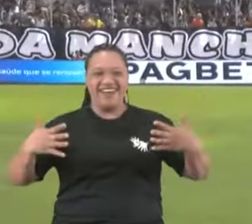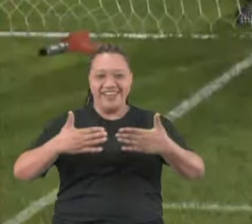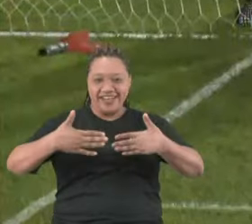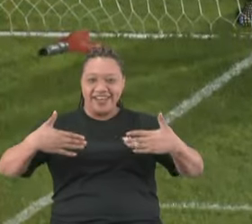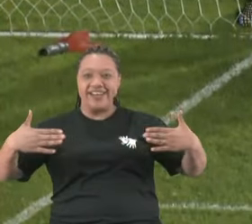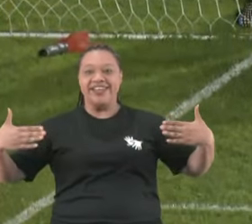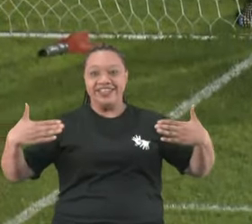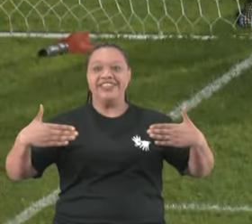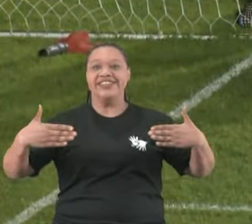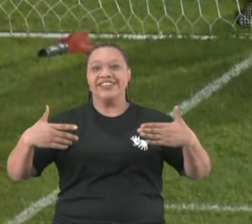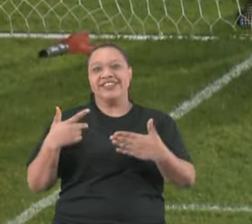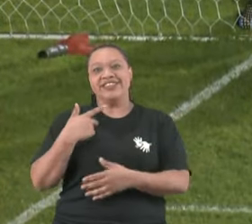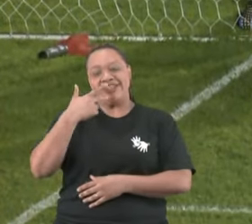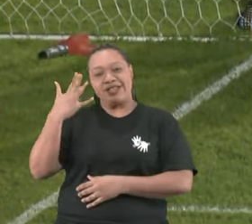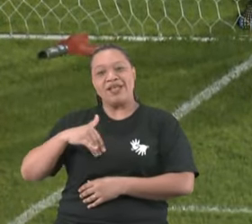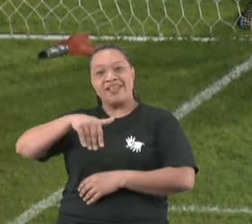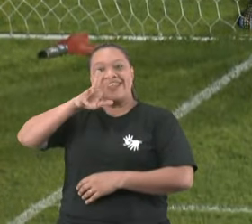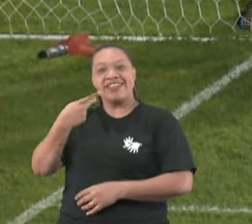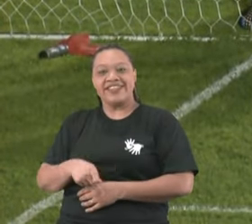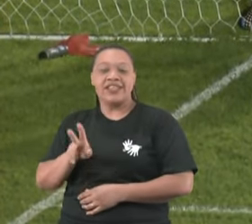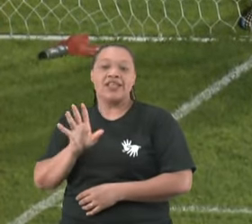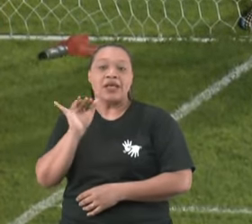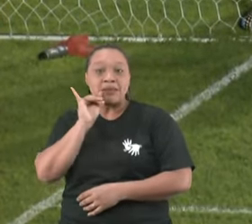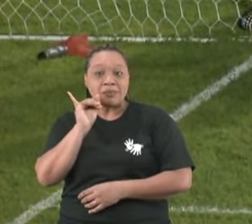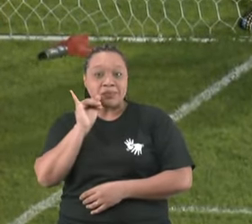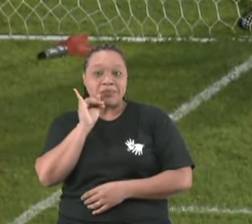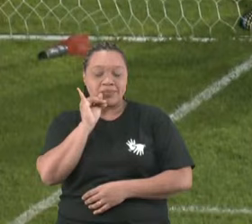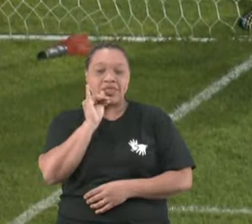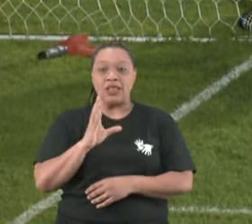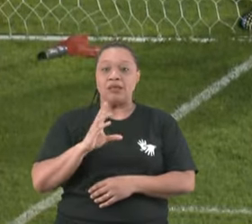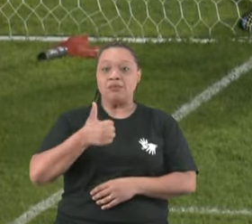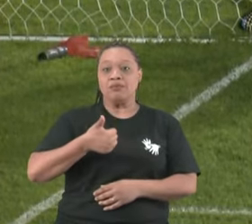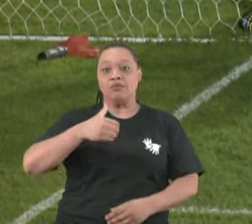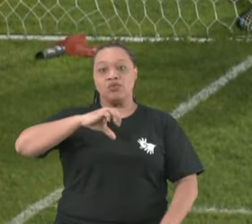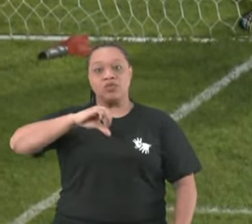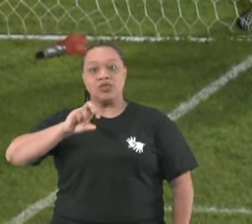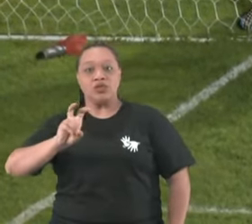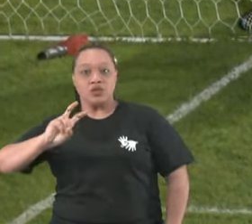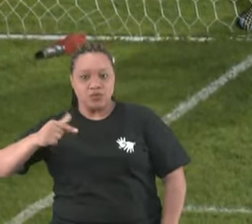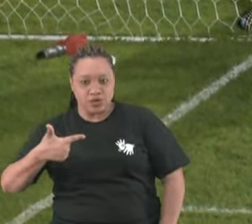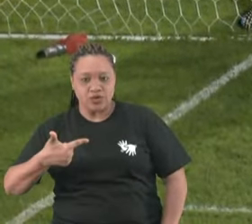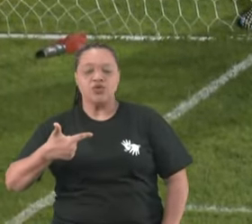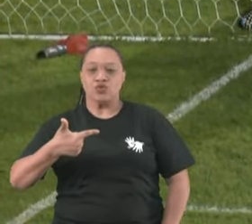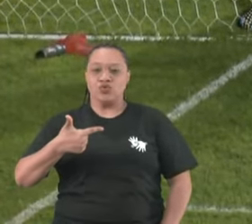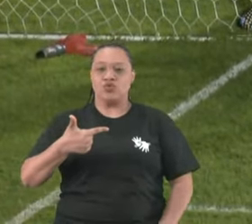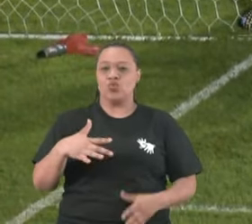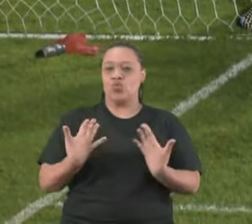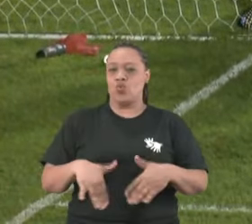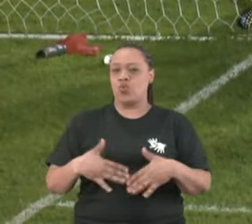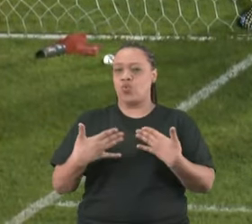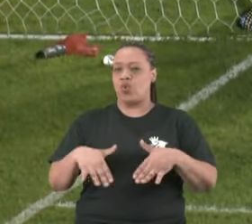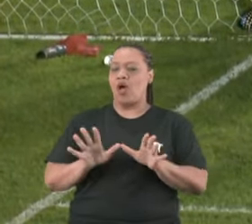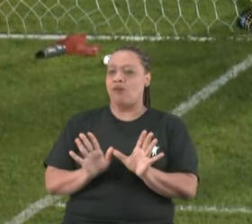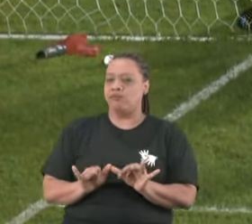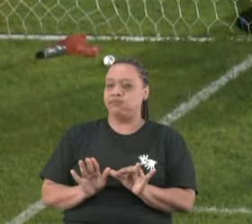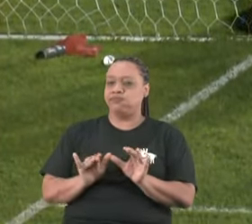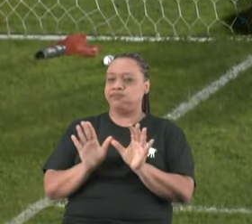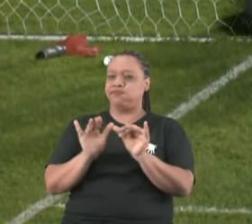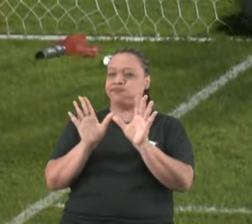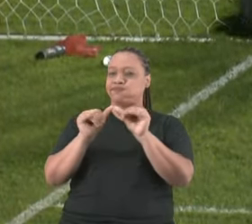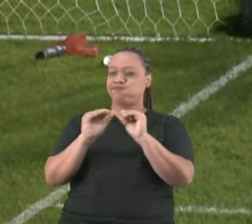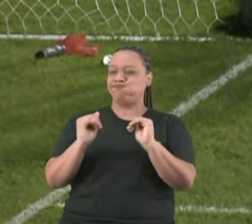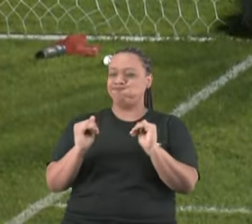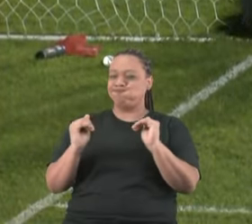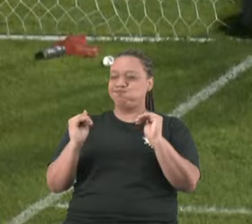Agremiação Esportiva Arapiraquense, desde 1952. É o gigante alvinegro.